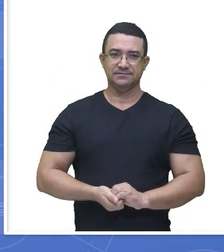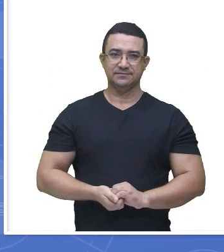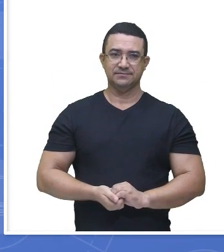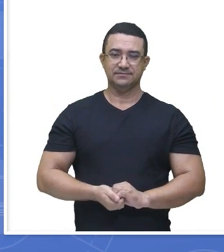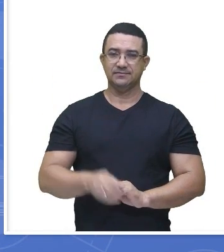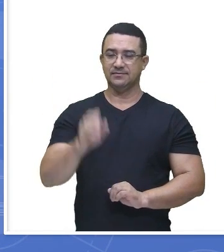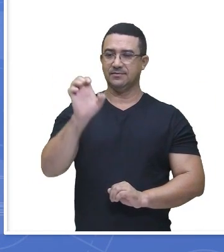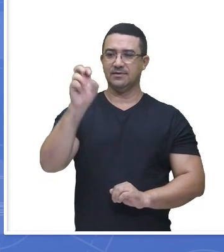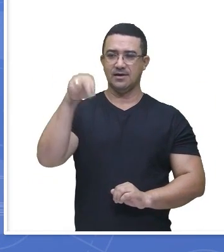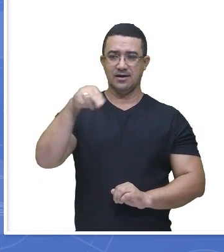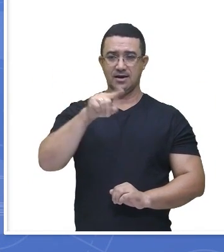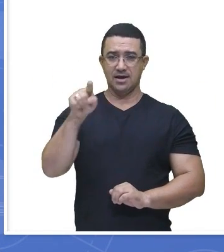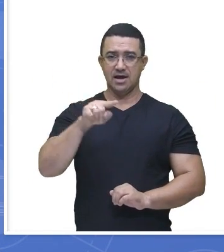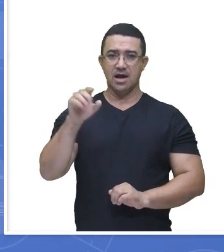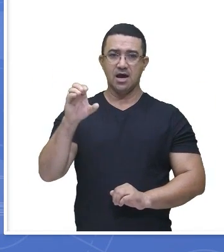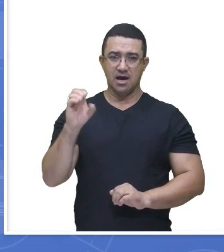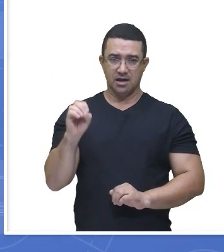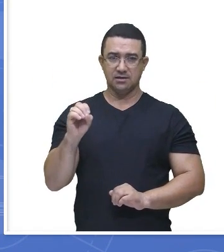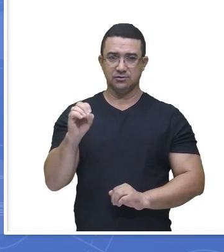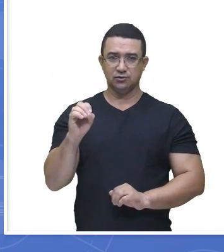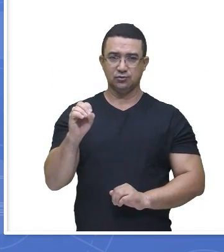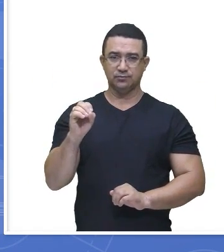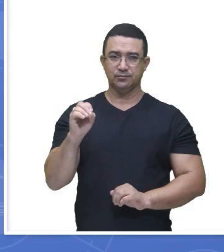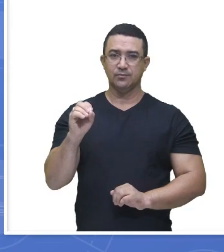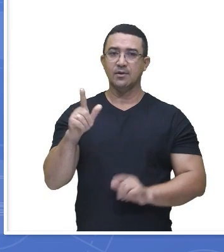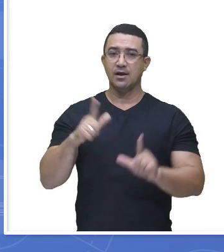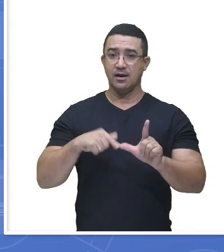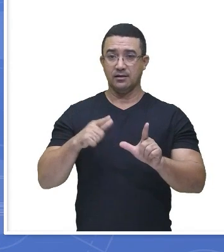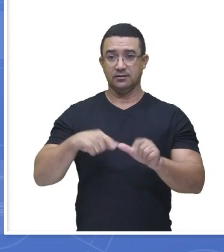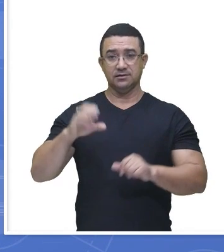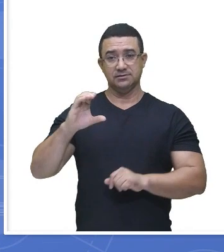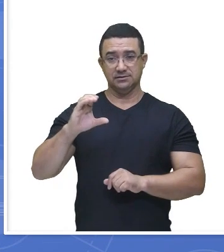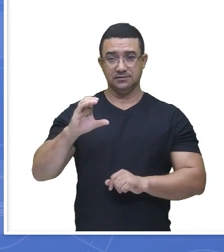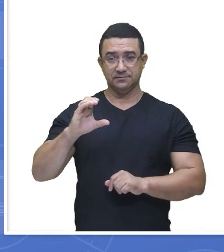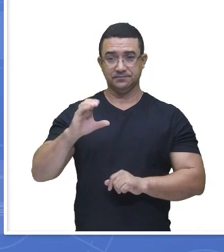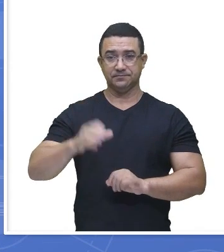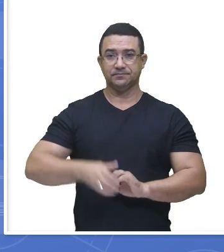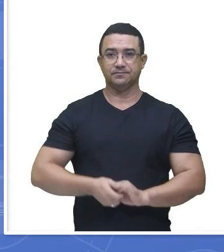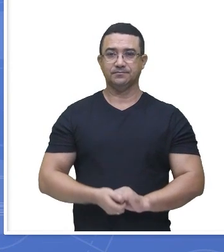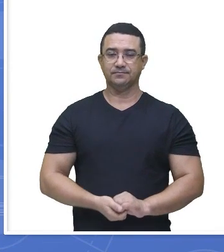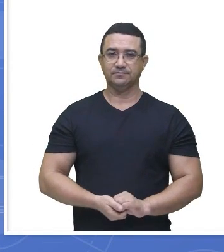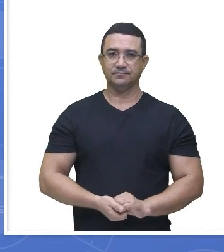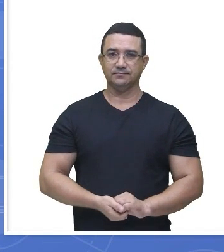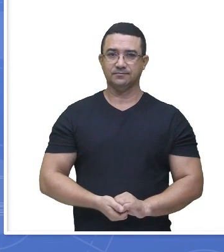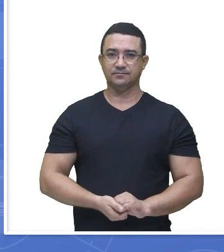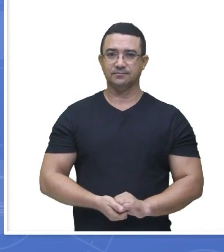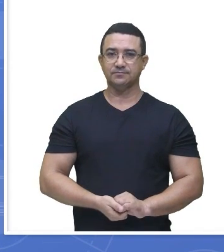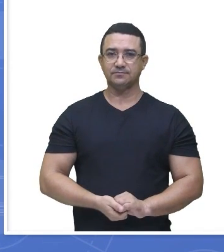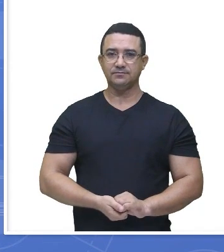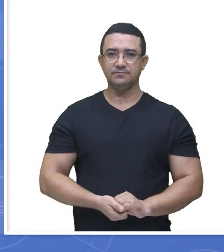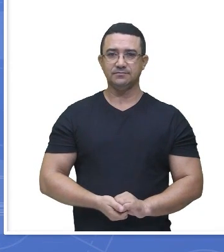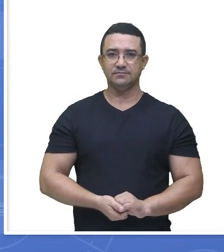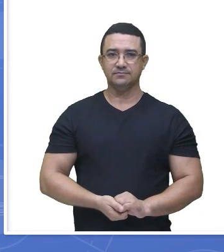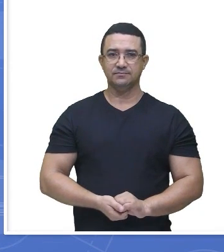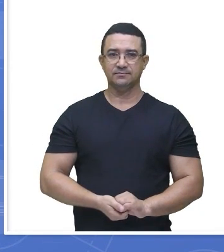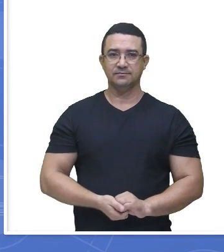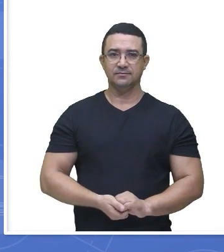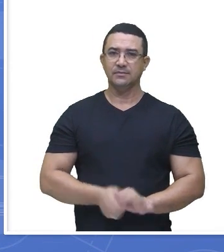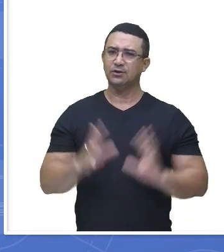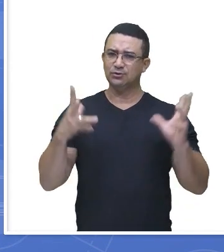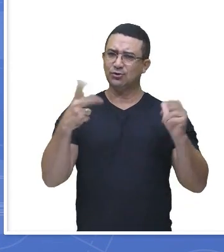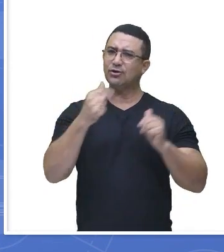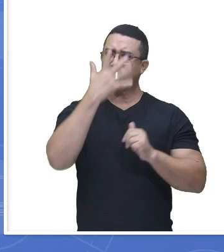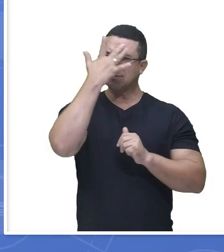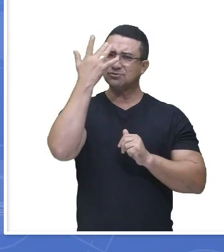Estadual Antônia Encarnação Filho. Alternativa C, o Enzo. Participação do Enzo. Aí, todo mundo escolhendo